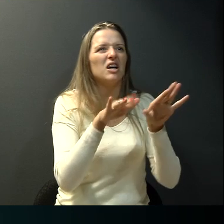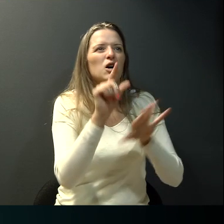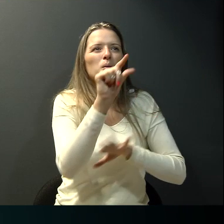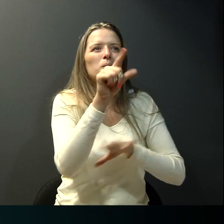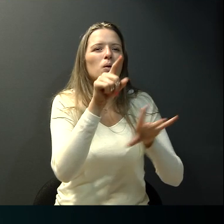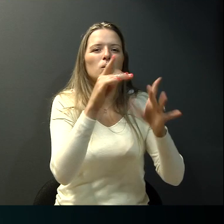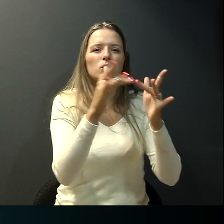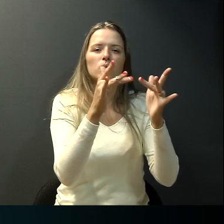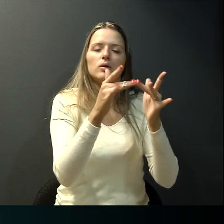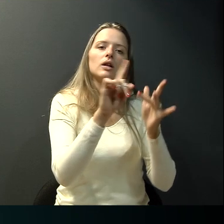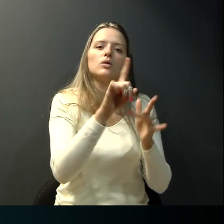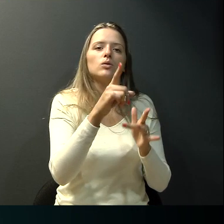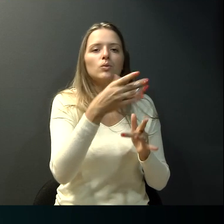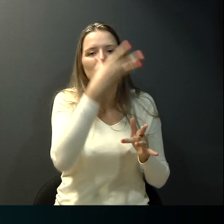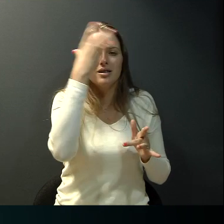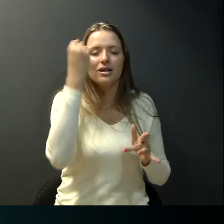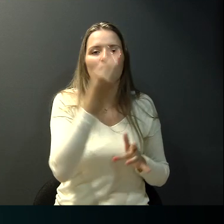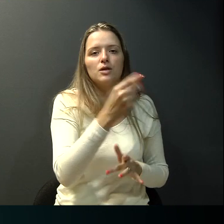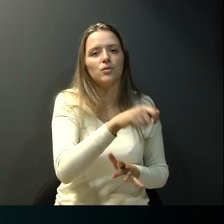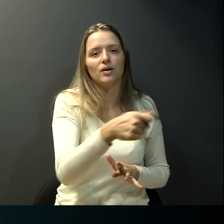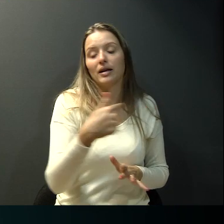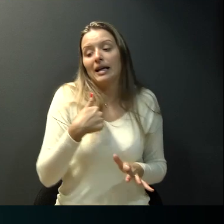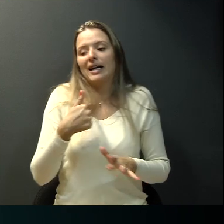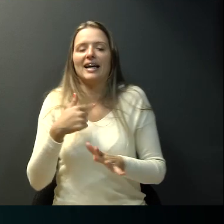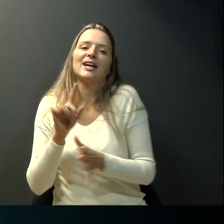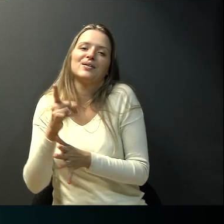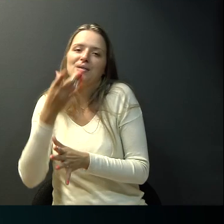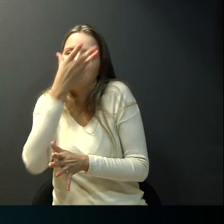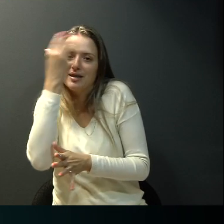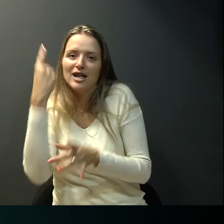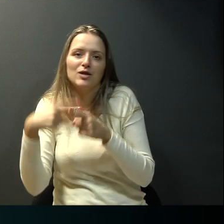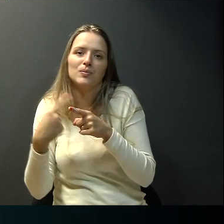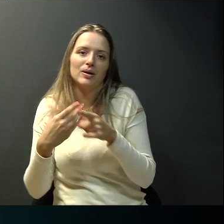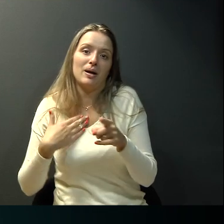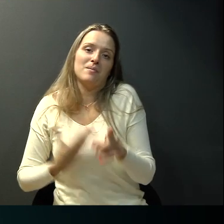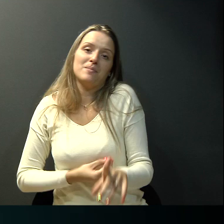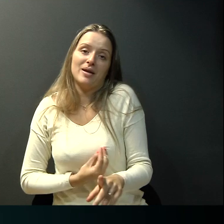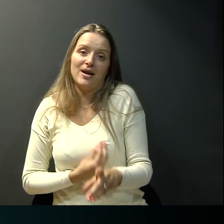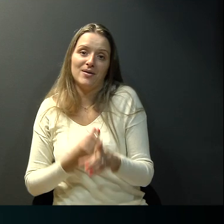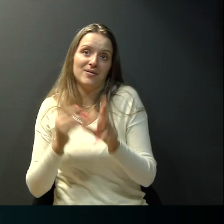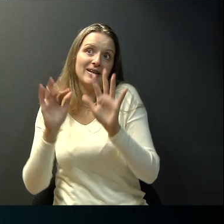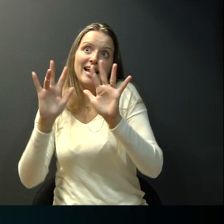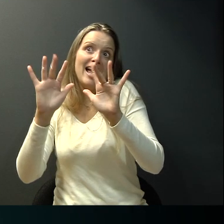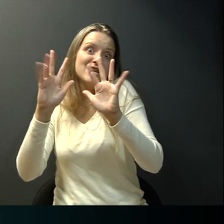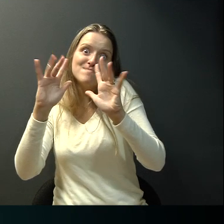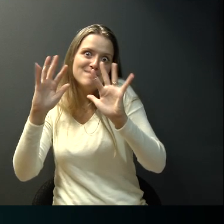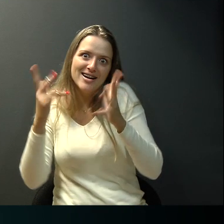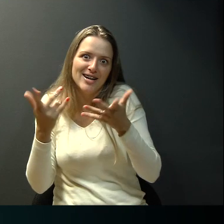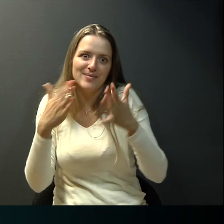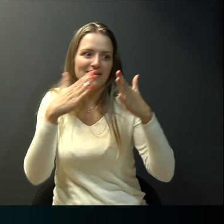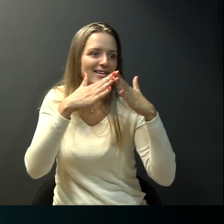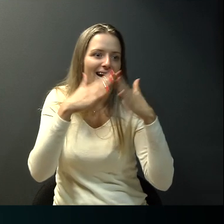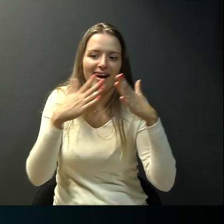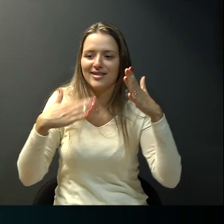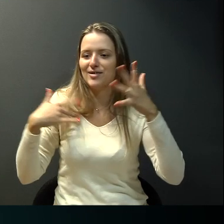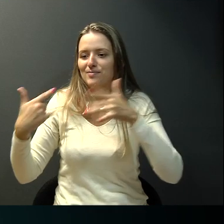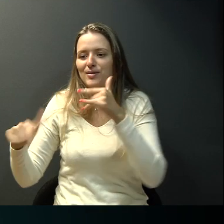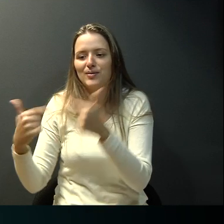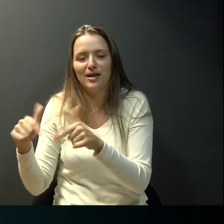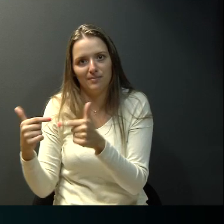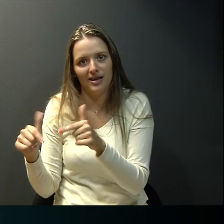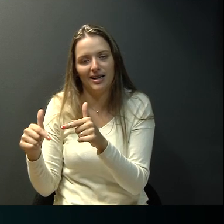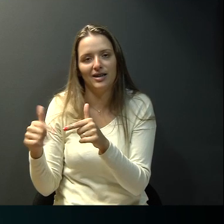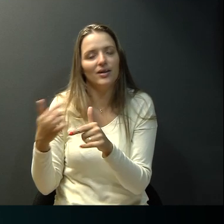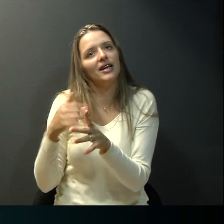esquece muitos sinais. Eu na realidade não tenho muito como esquecer, né? Porque minha vida é em função das mãozinhas, né? Em casa, ou onde eu trabalho,